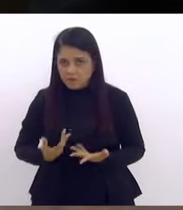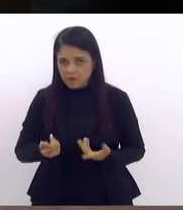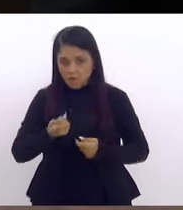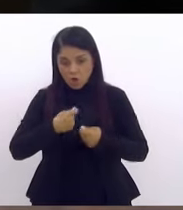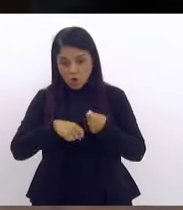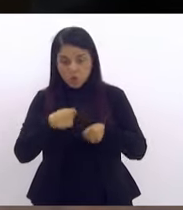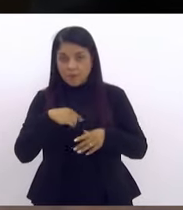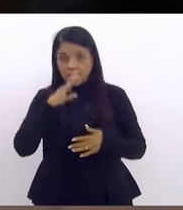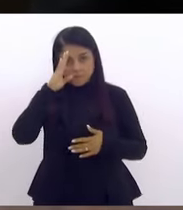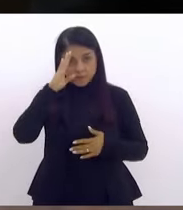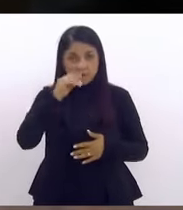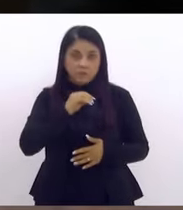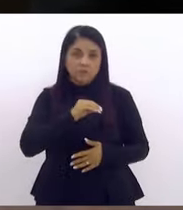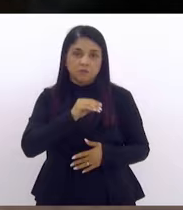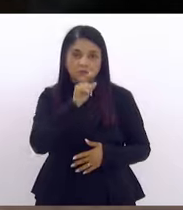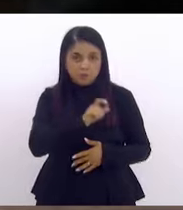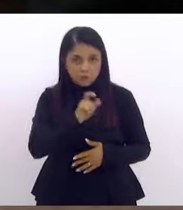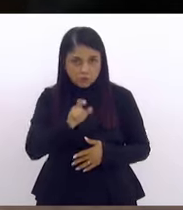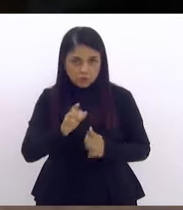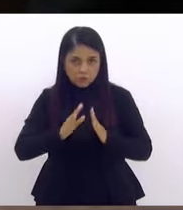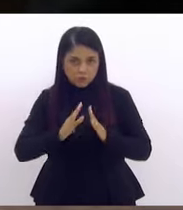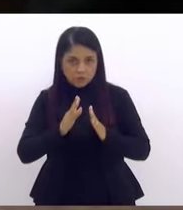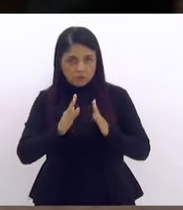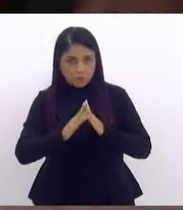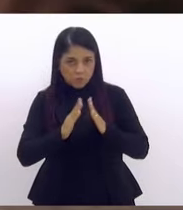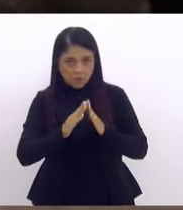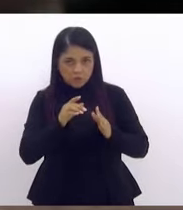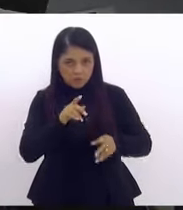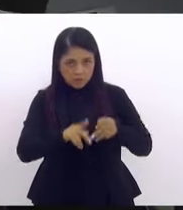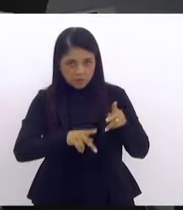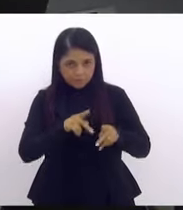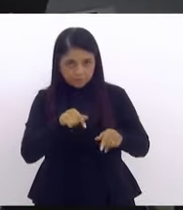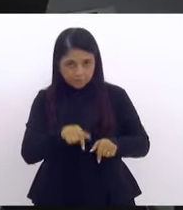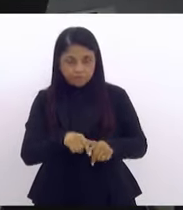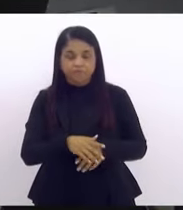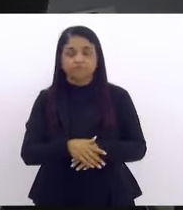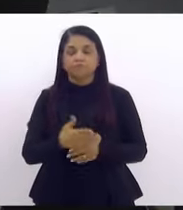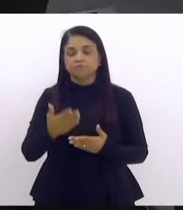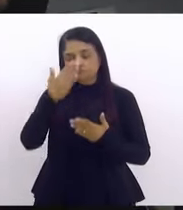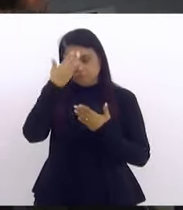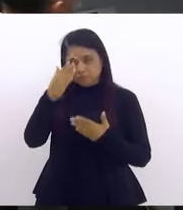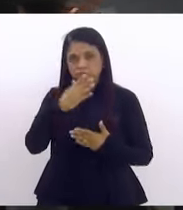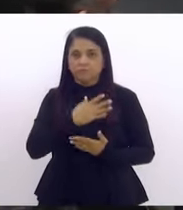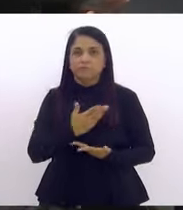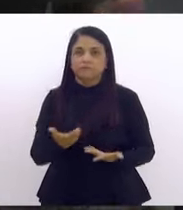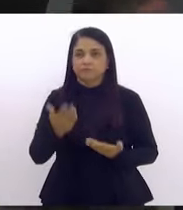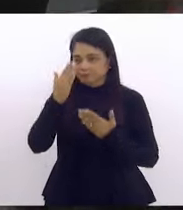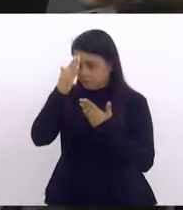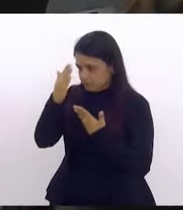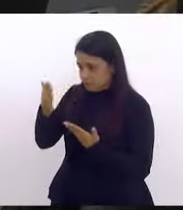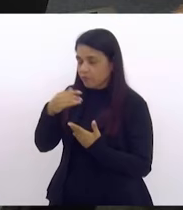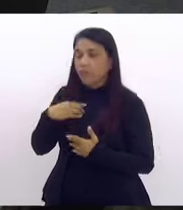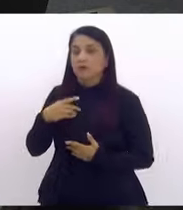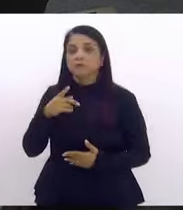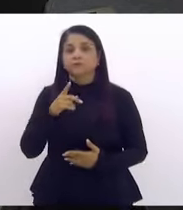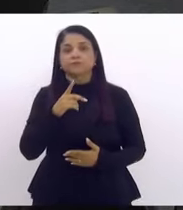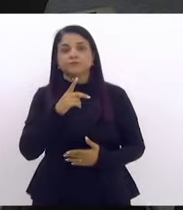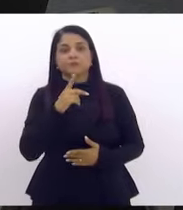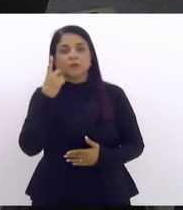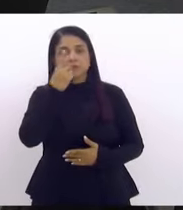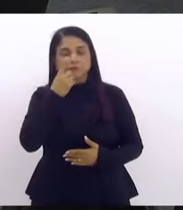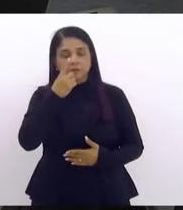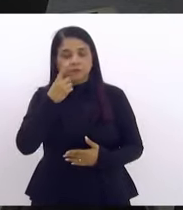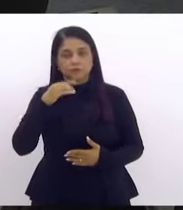esse momento de reflexão que eu queria trazer à tona para todos os deputados. Muito obrigado. Obrigado, deputada Lucinha. Deputada Jorge Felipe. Presidente, para encaminhar,